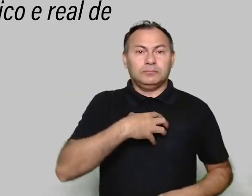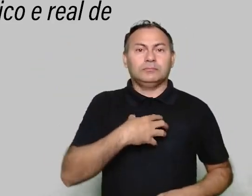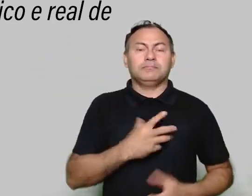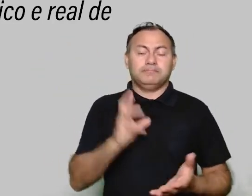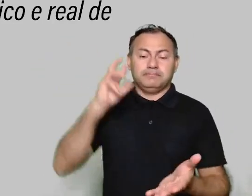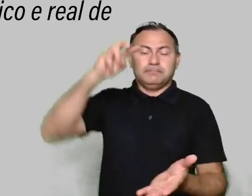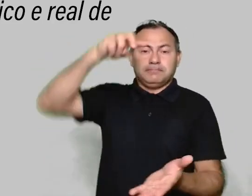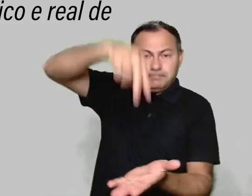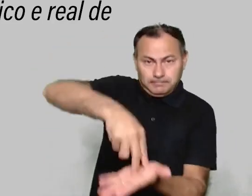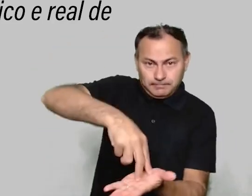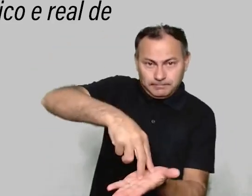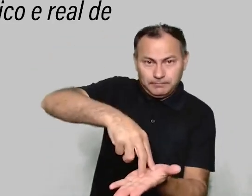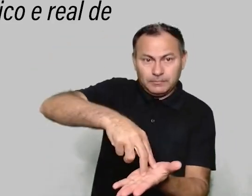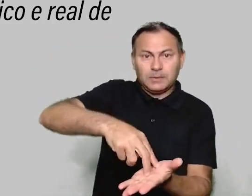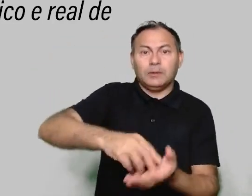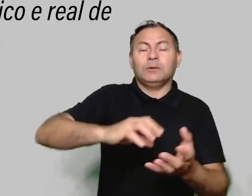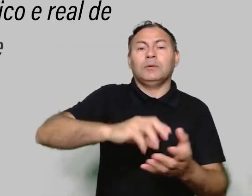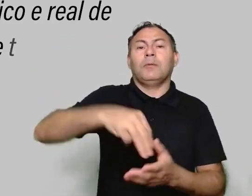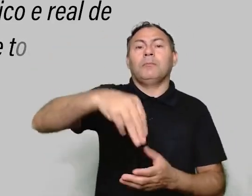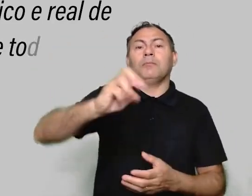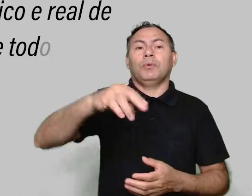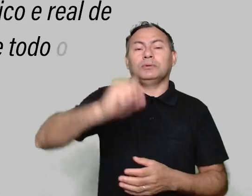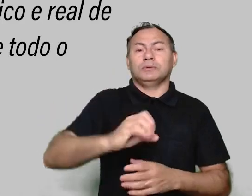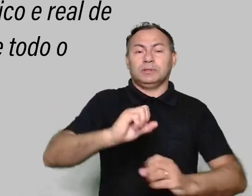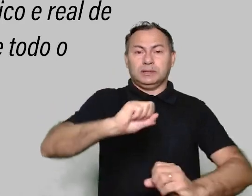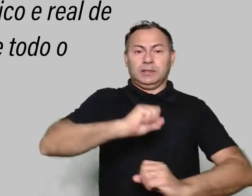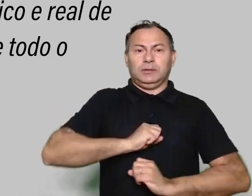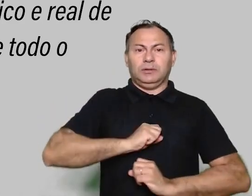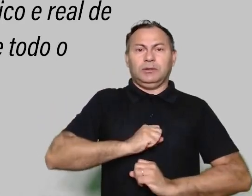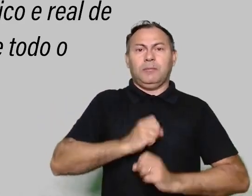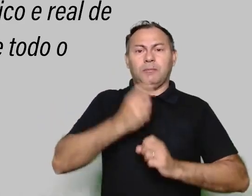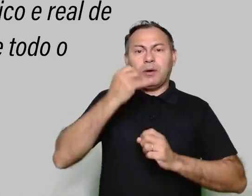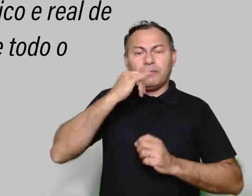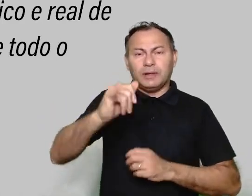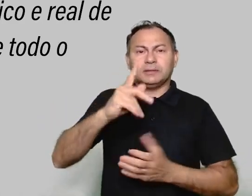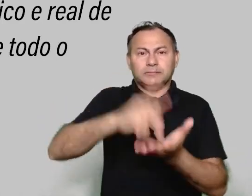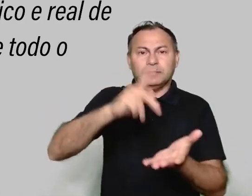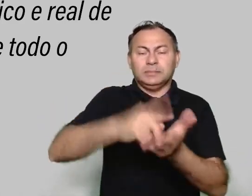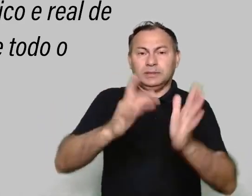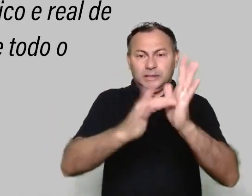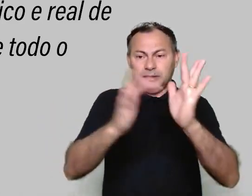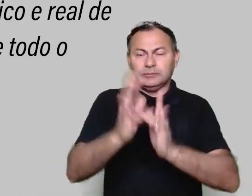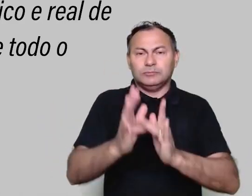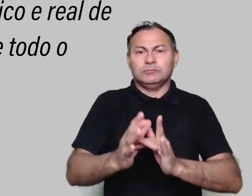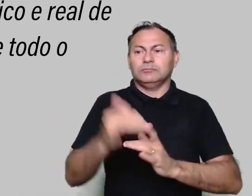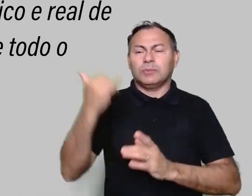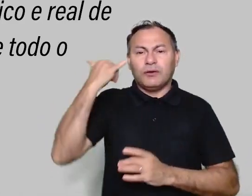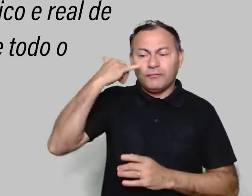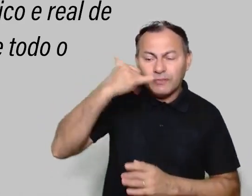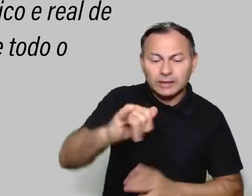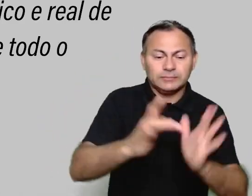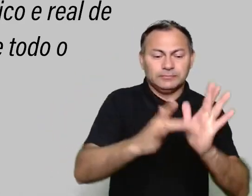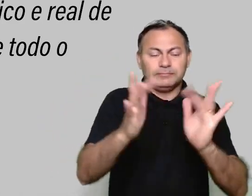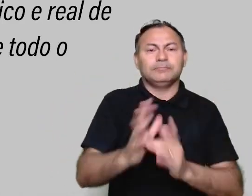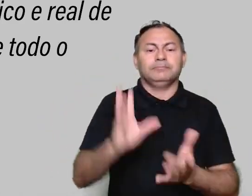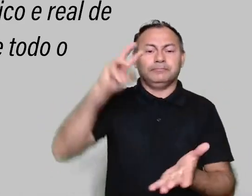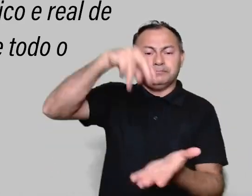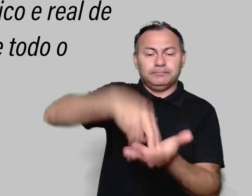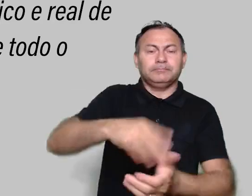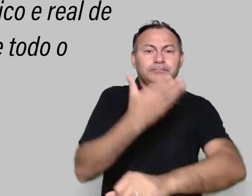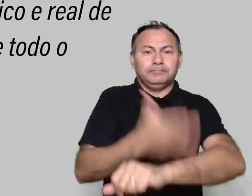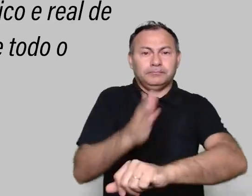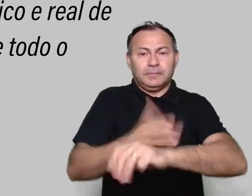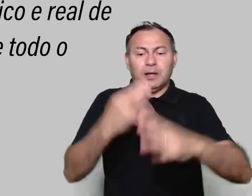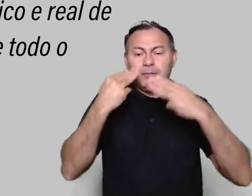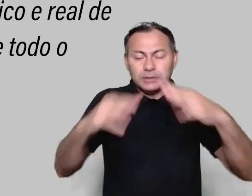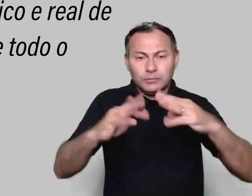modo, participantes do muno sacerdotal, profético e real de Cristo, exercem sua parte